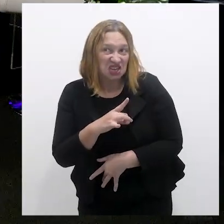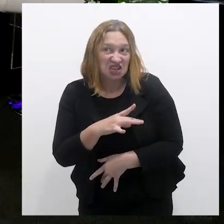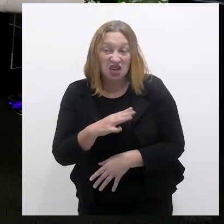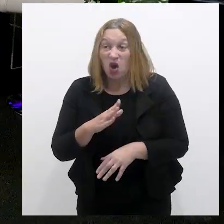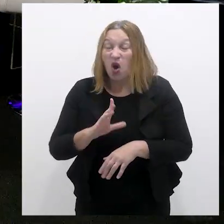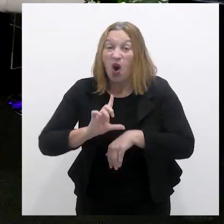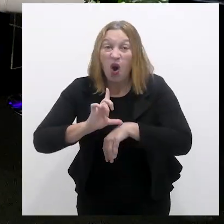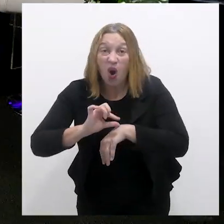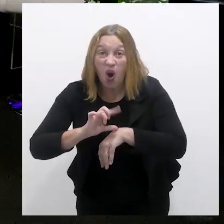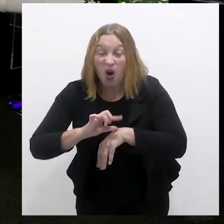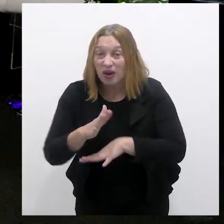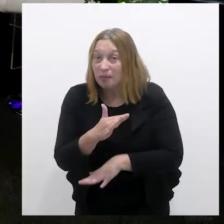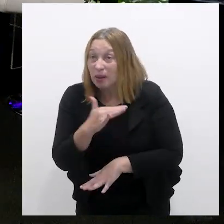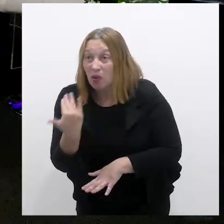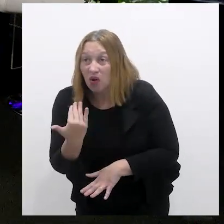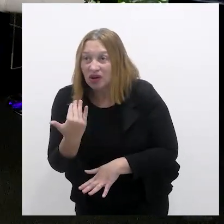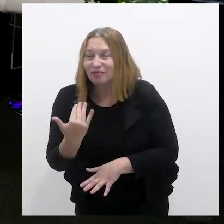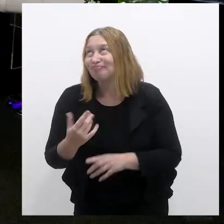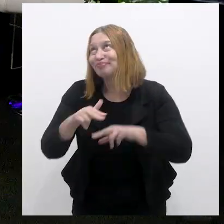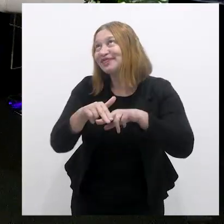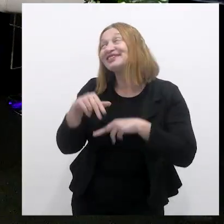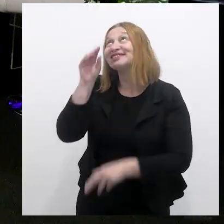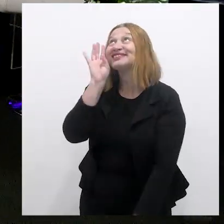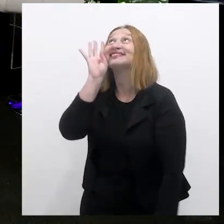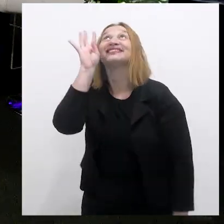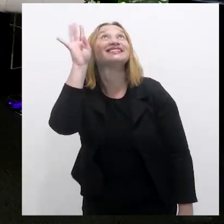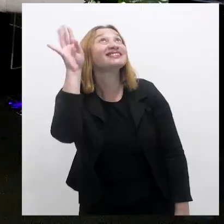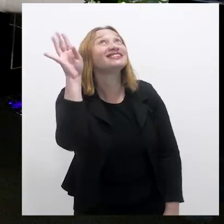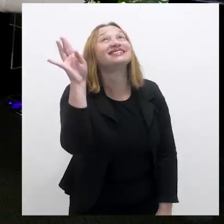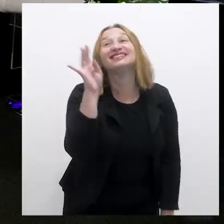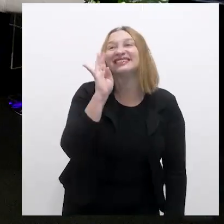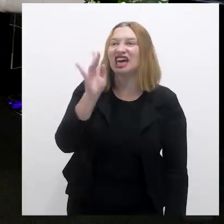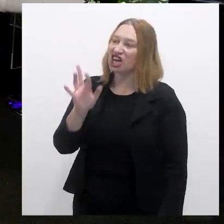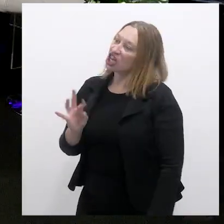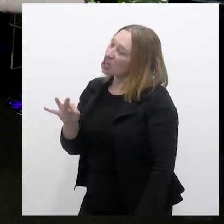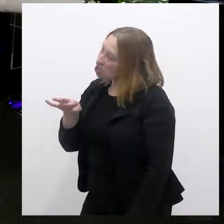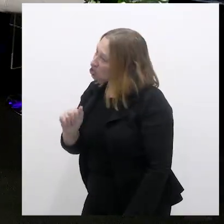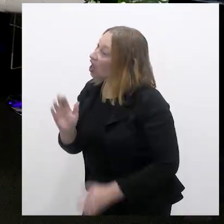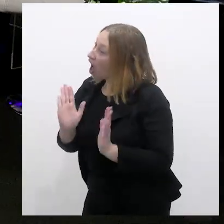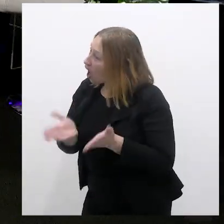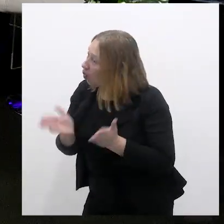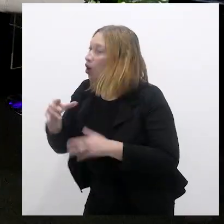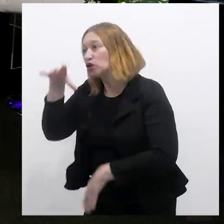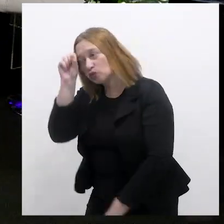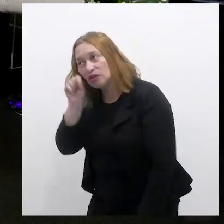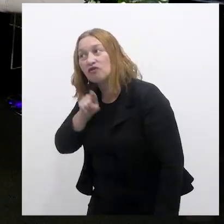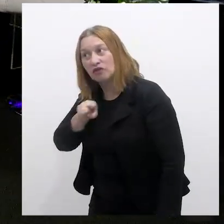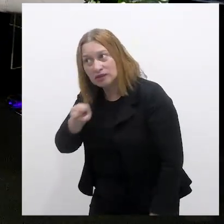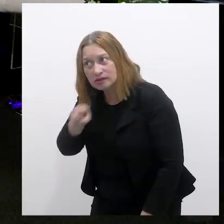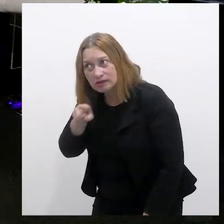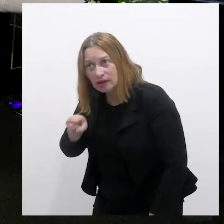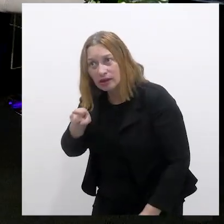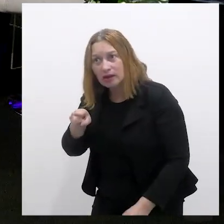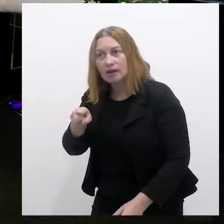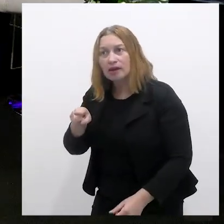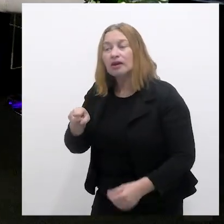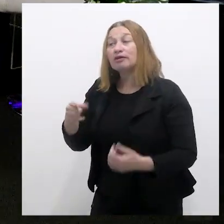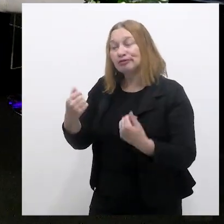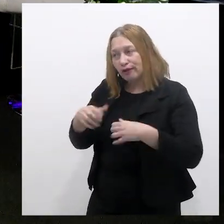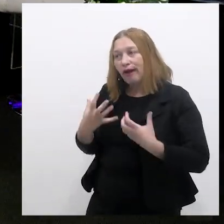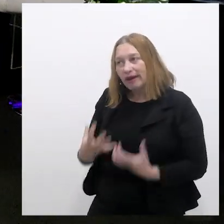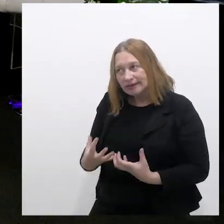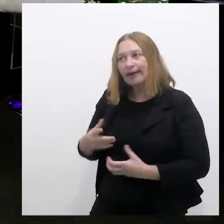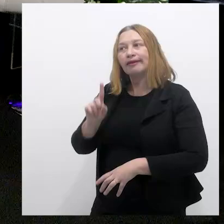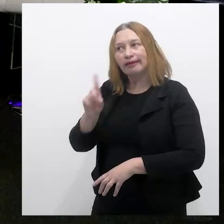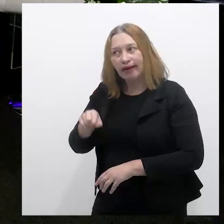Eu não tenho hora pra morrer, por isso sonho. Ritinha, agora chega. Hora de ir pra cama dormir, porque